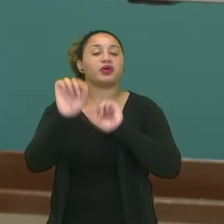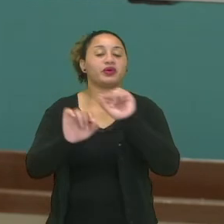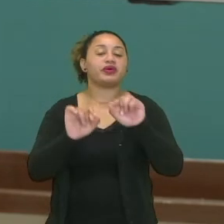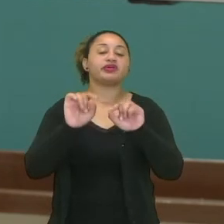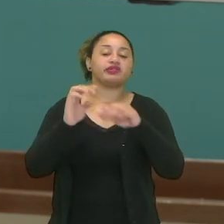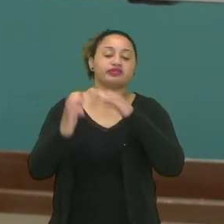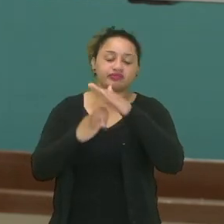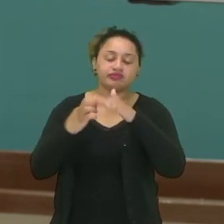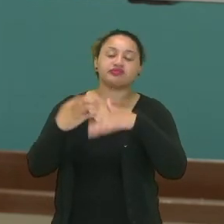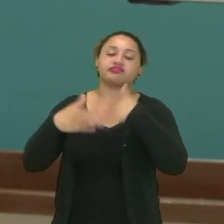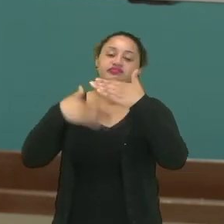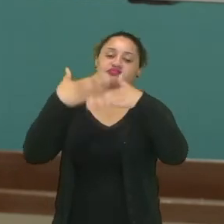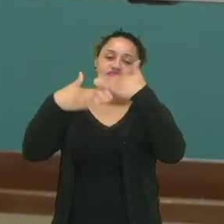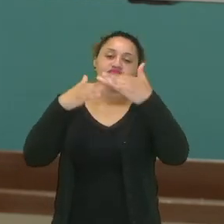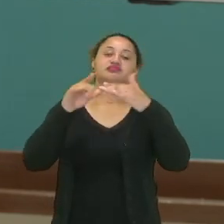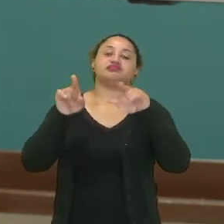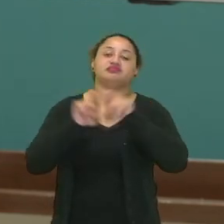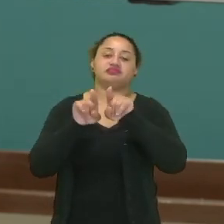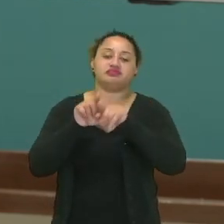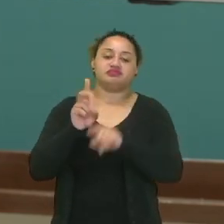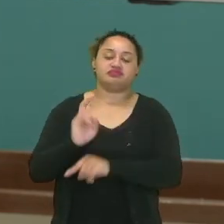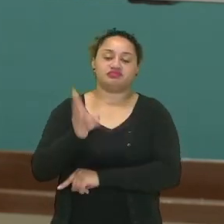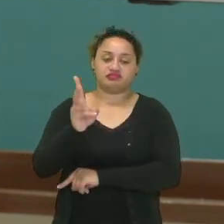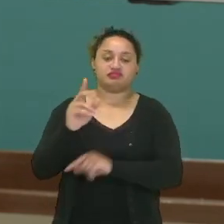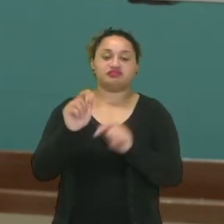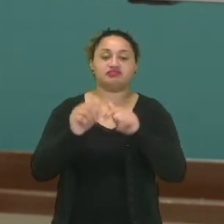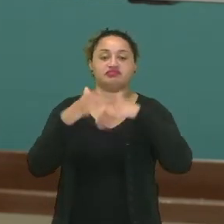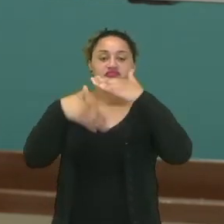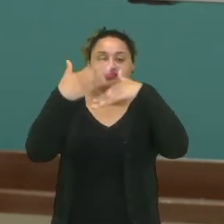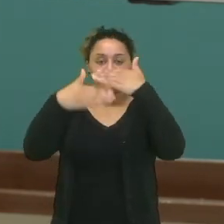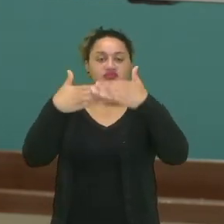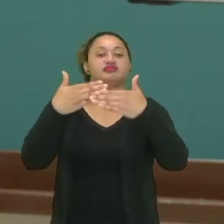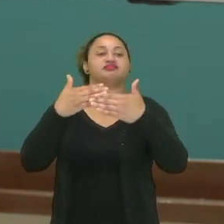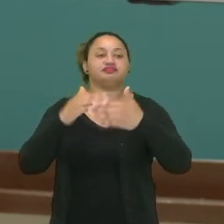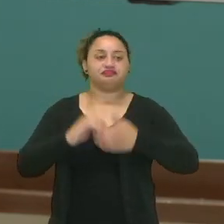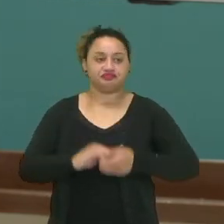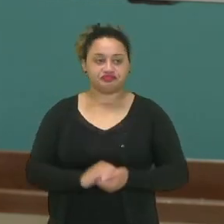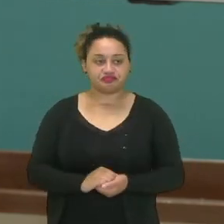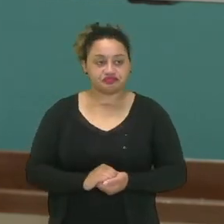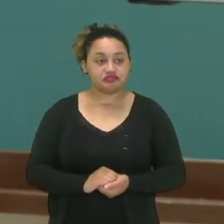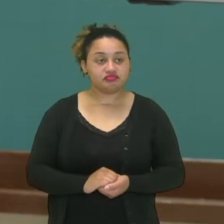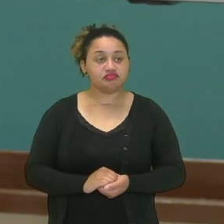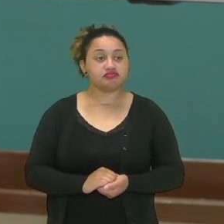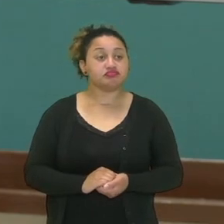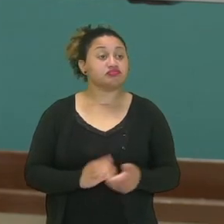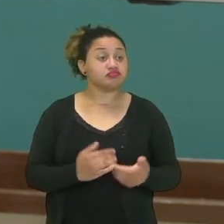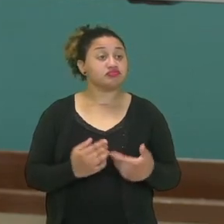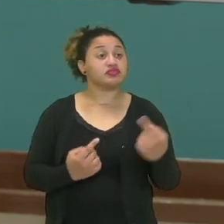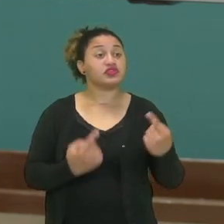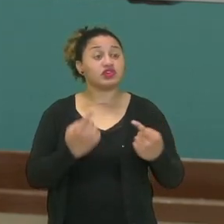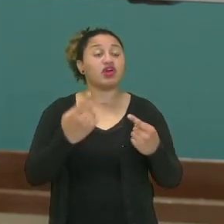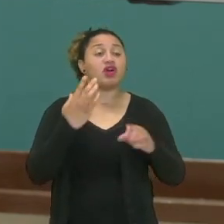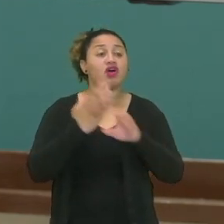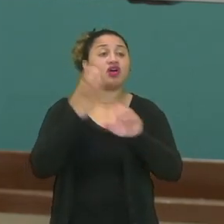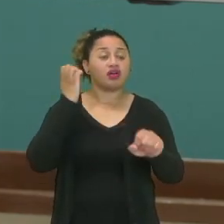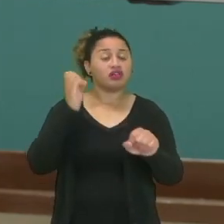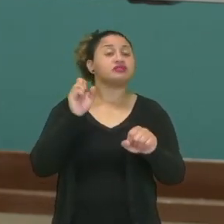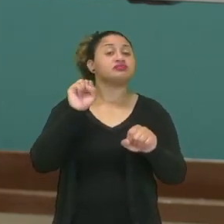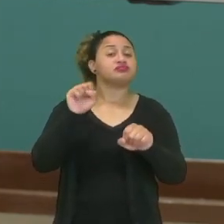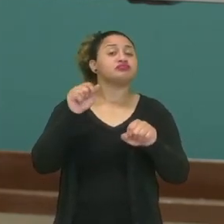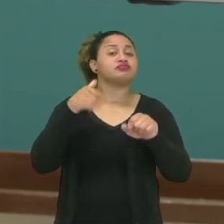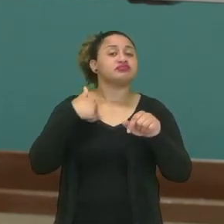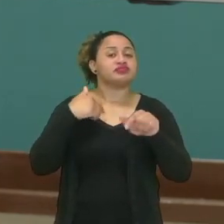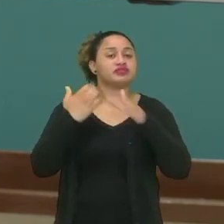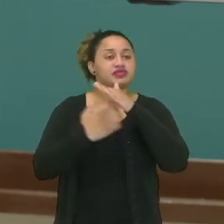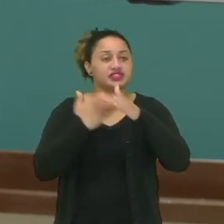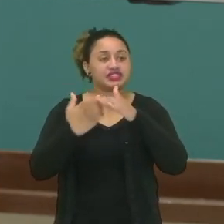negócio fortaleça e continue e prospere durante muito tempo. Qual será o lucro dessa